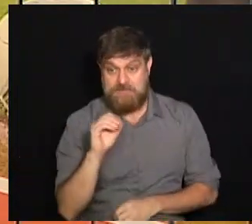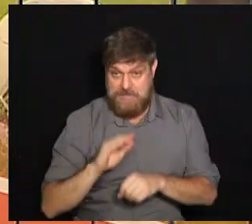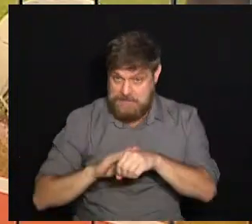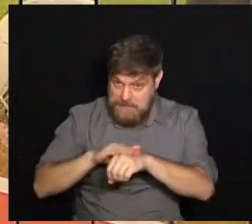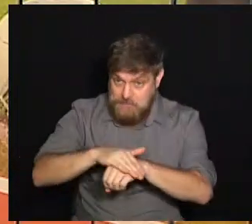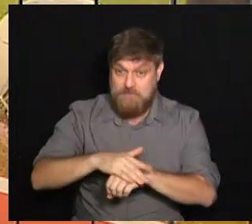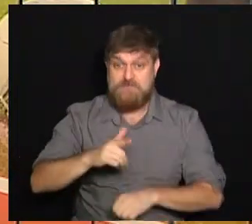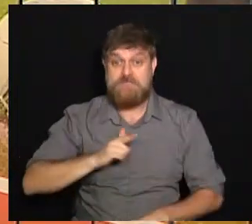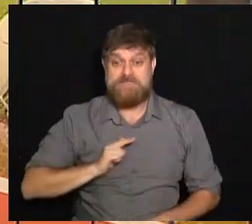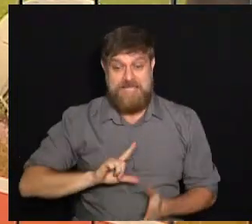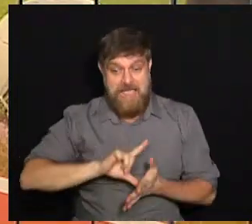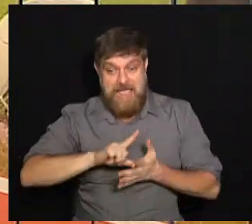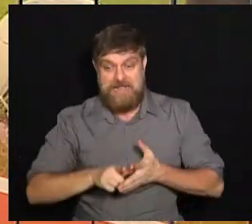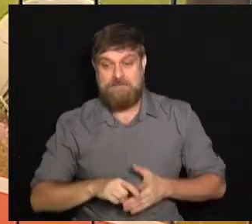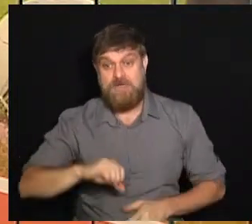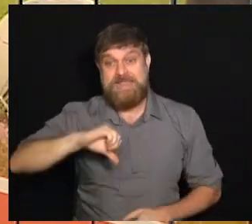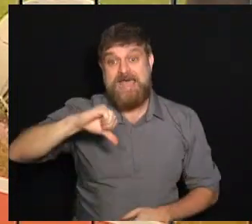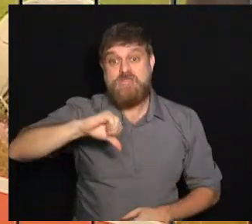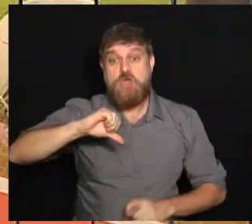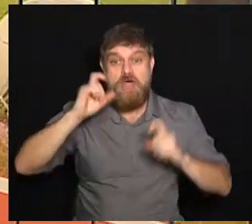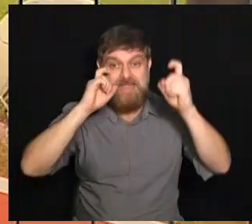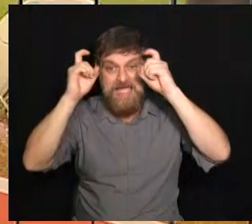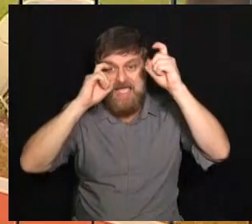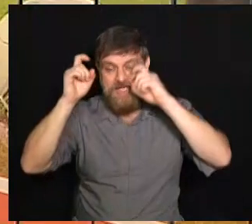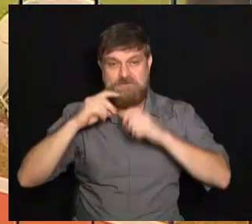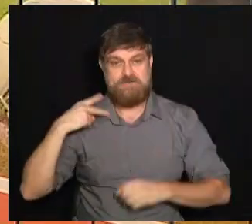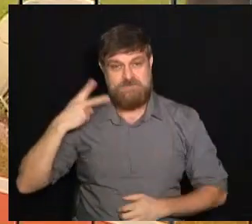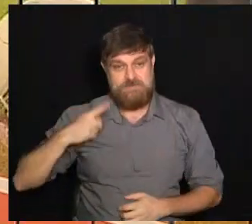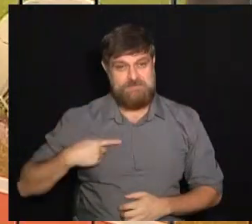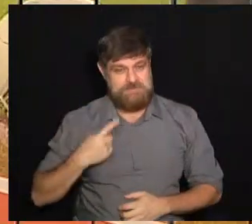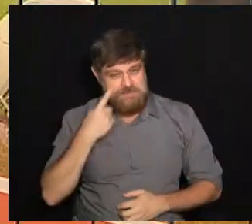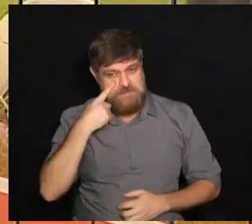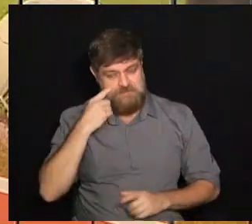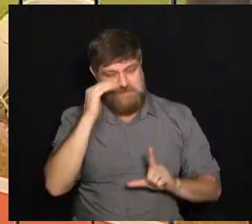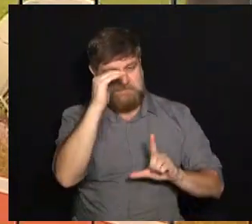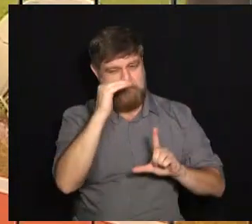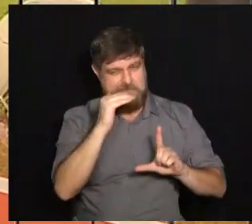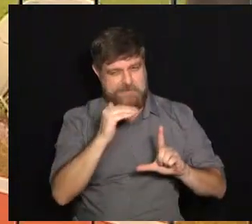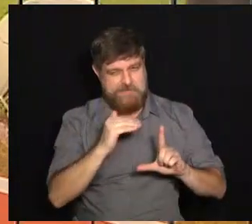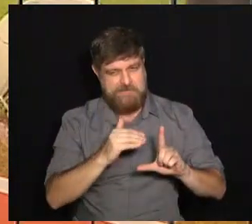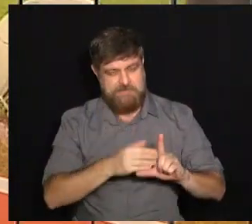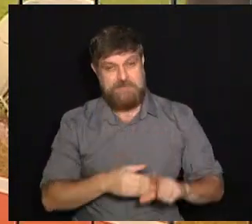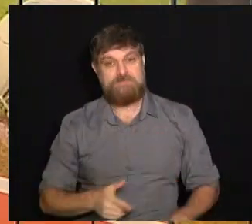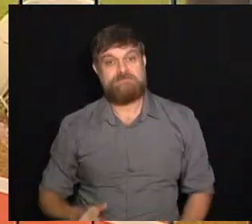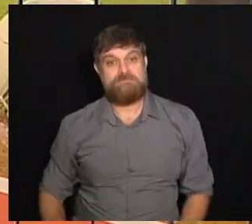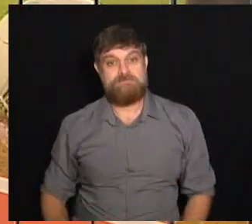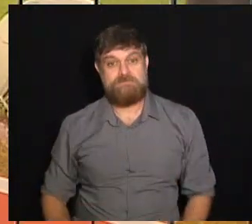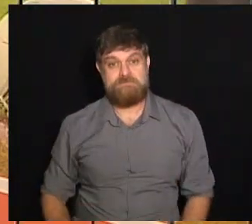da noite, após a nona reunião ordinária, você acompanha as principais notícias do